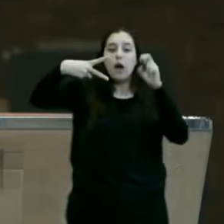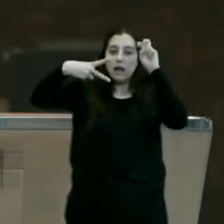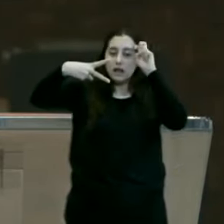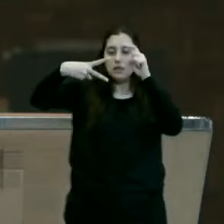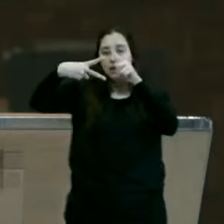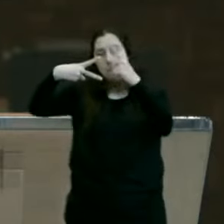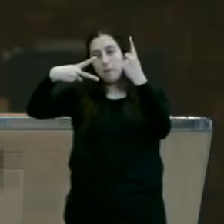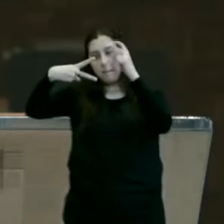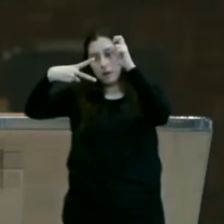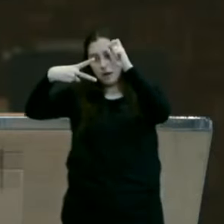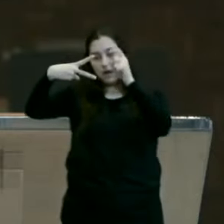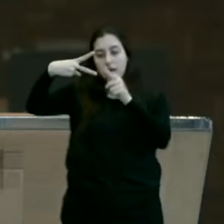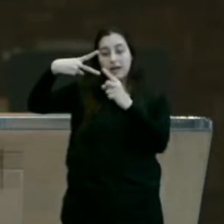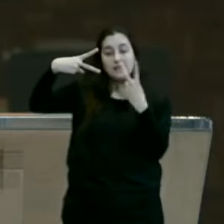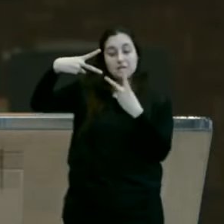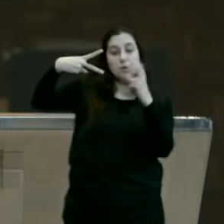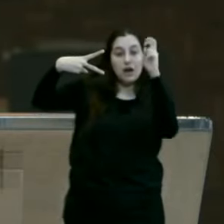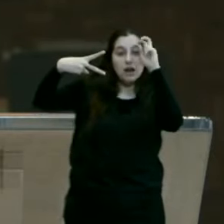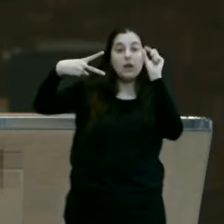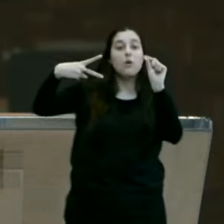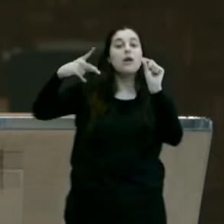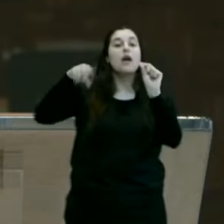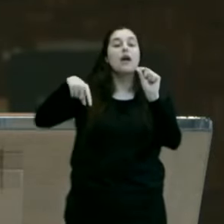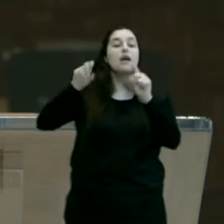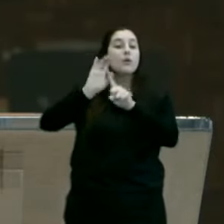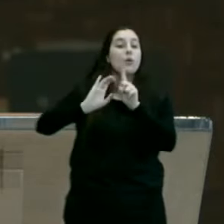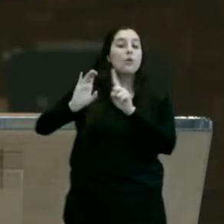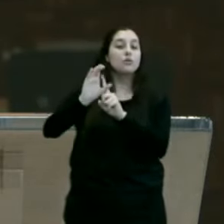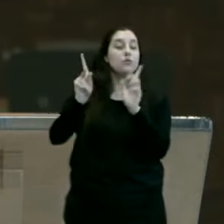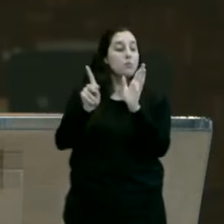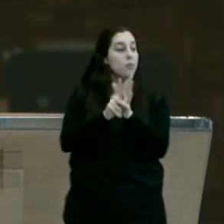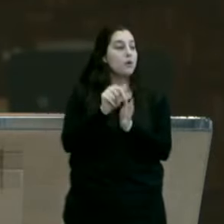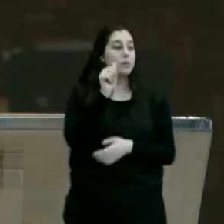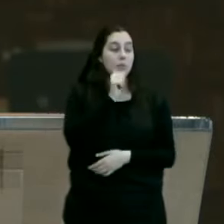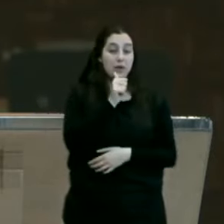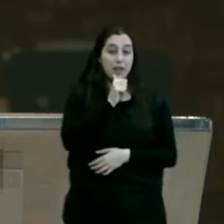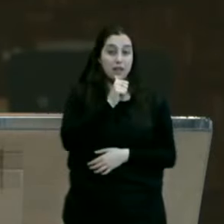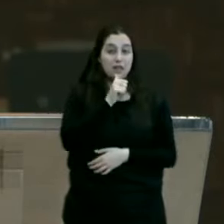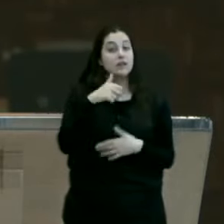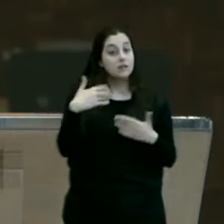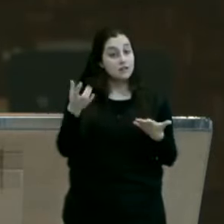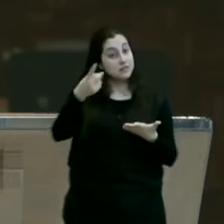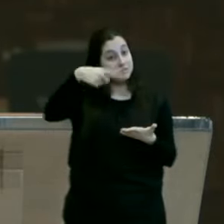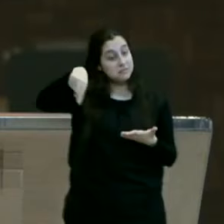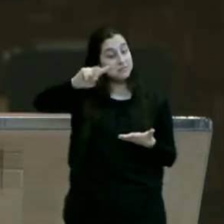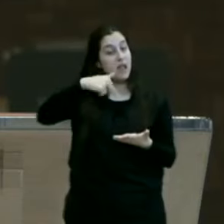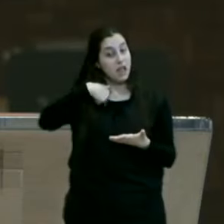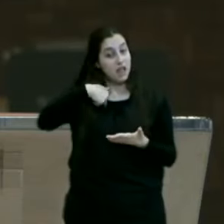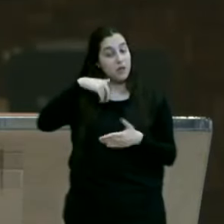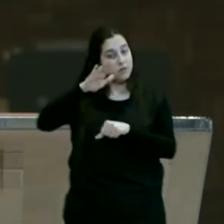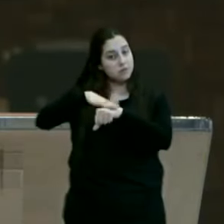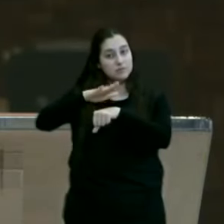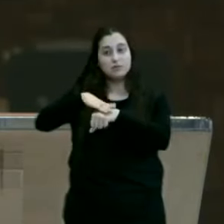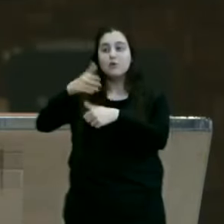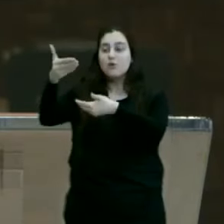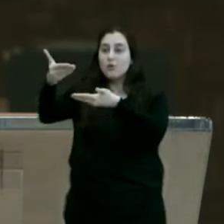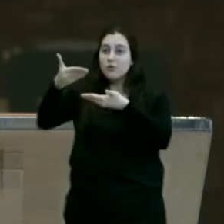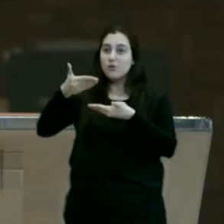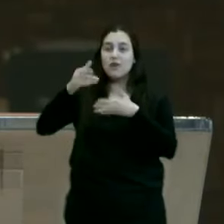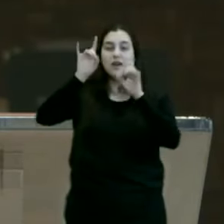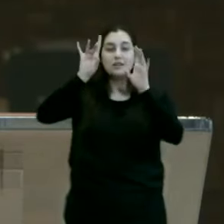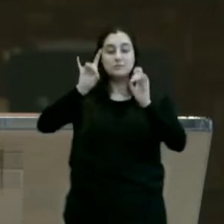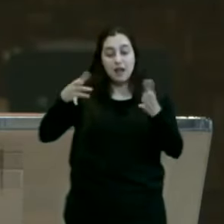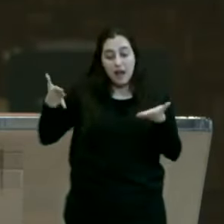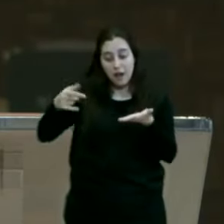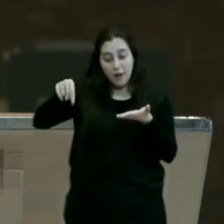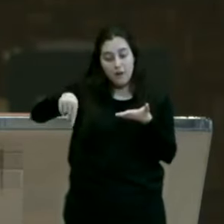será celebrado o culto de mulheres. Então, você é minha convidada especial para